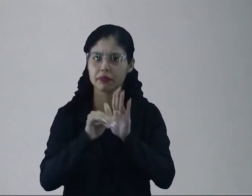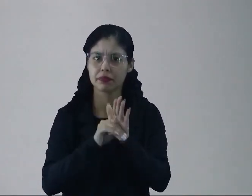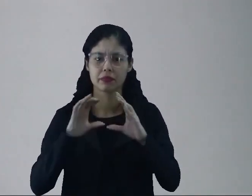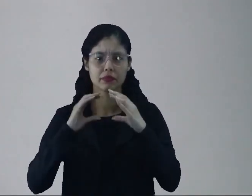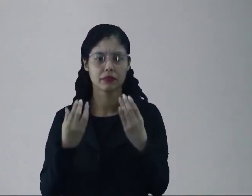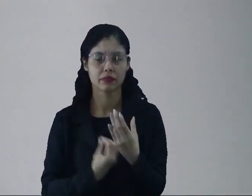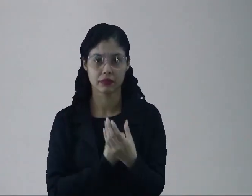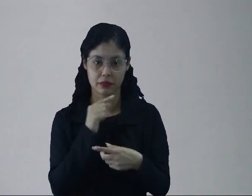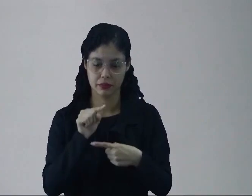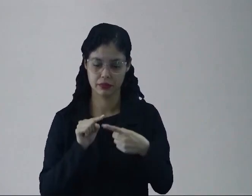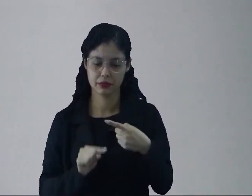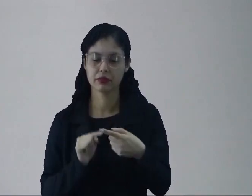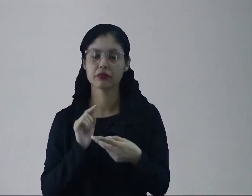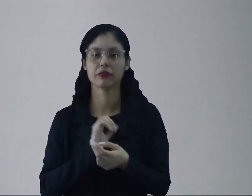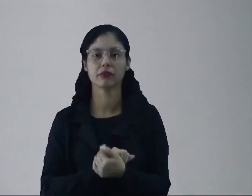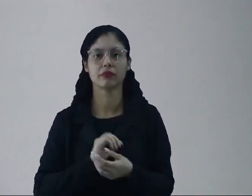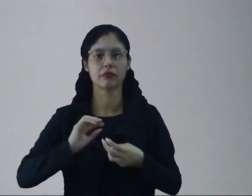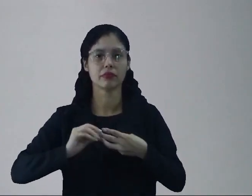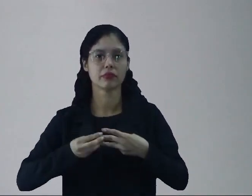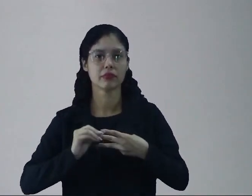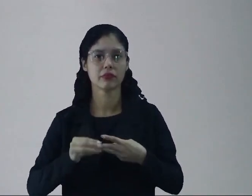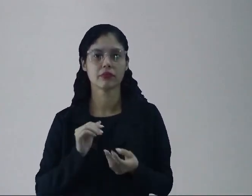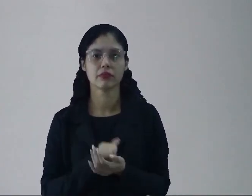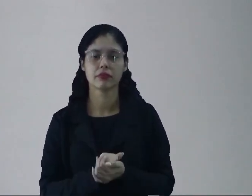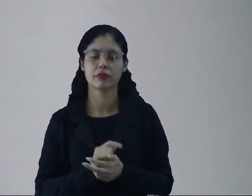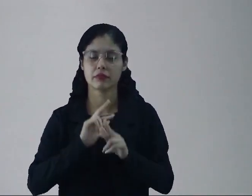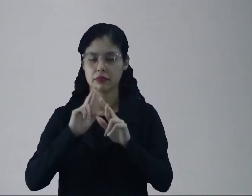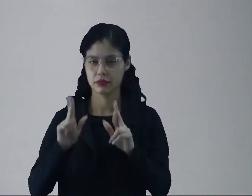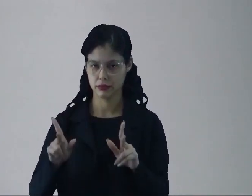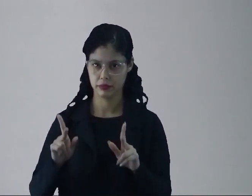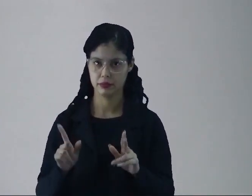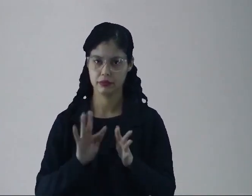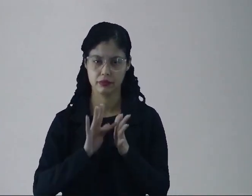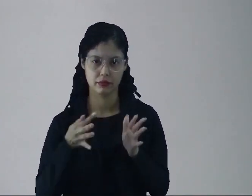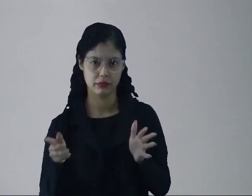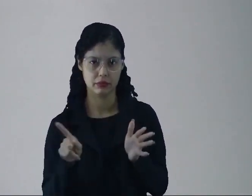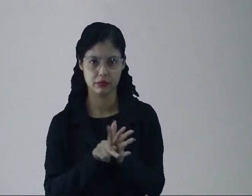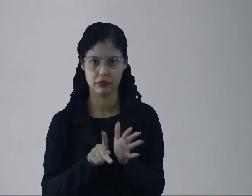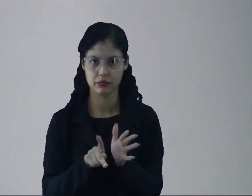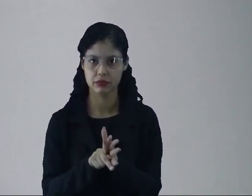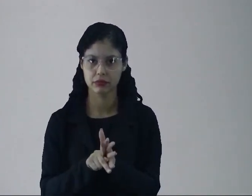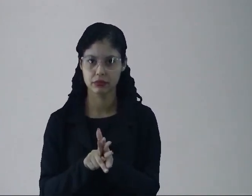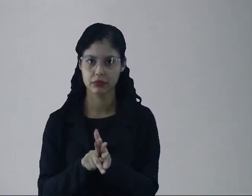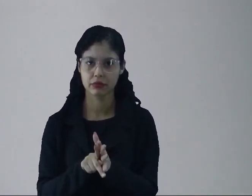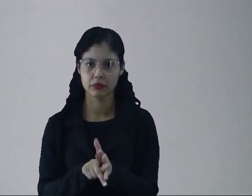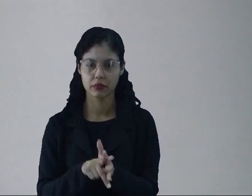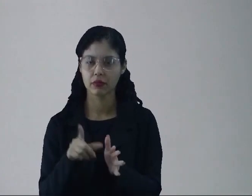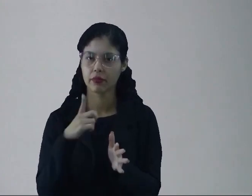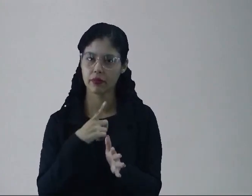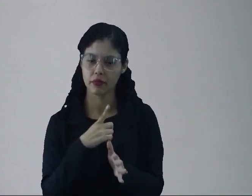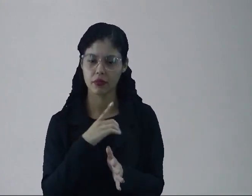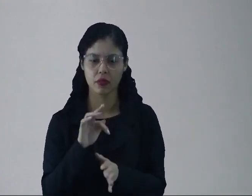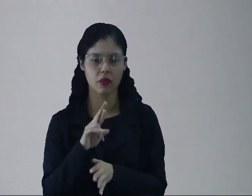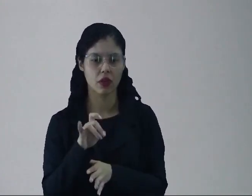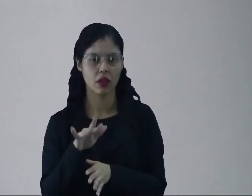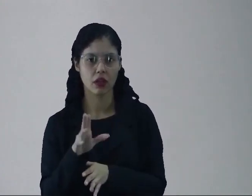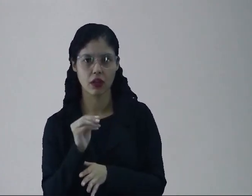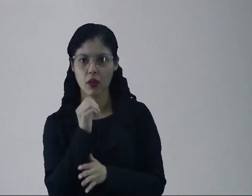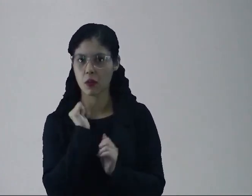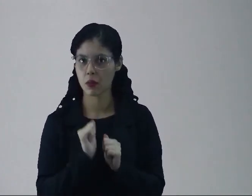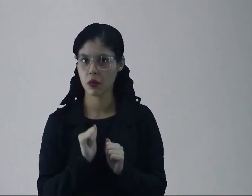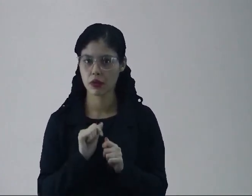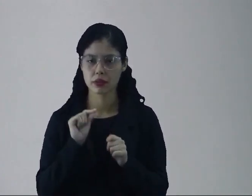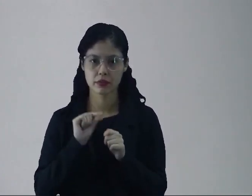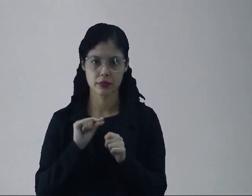vivos, divisão celular, as diferentes funções metabólicas e fisiológicas que um organismo pode desempenhar.